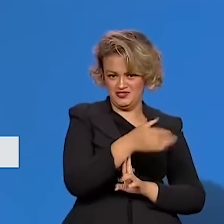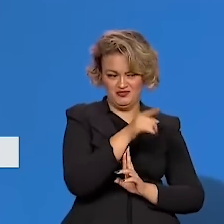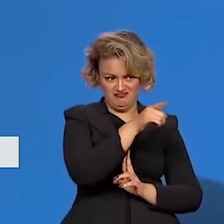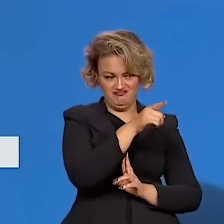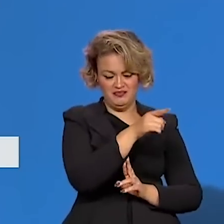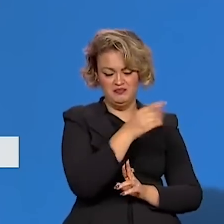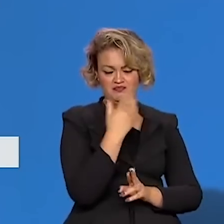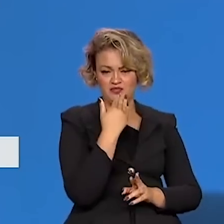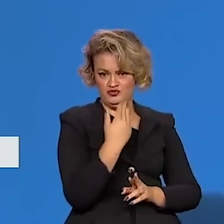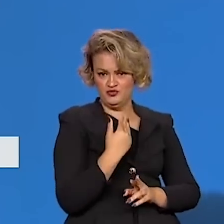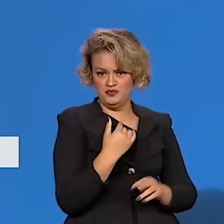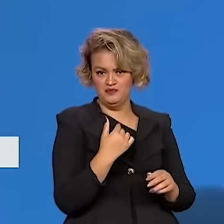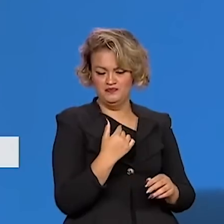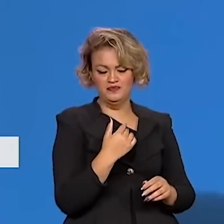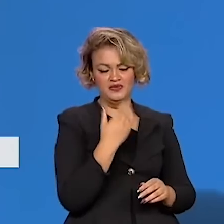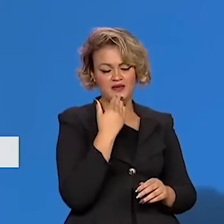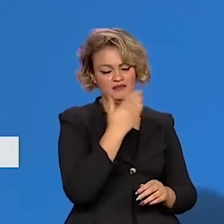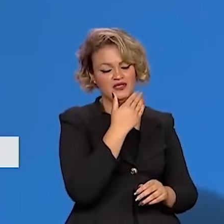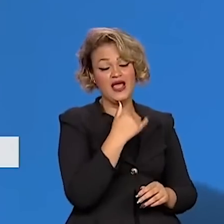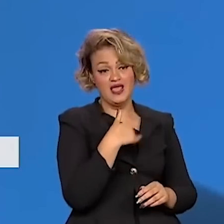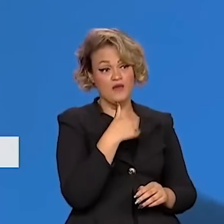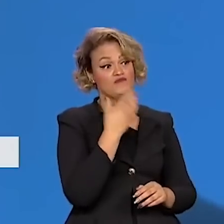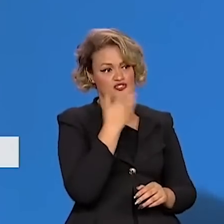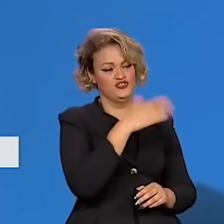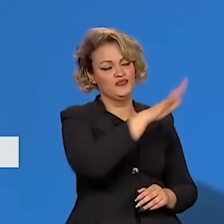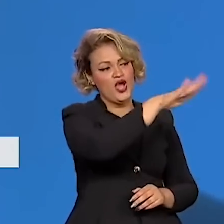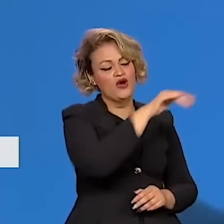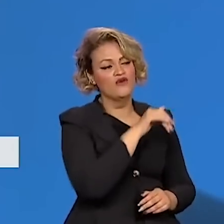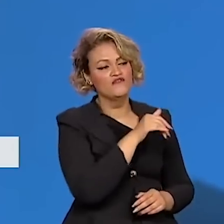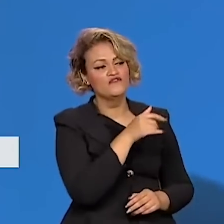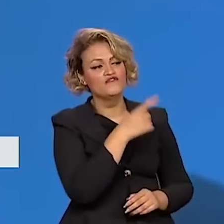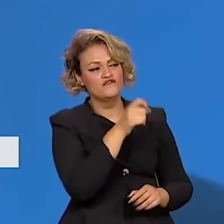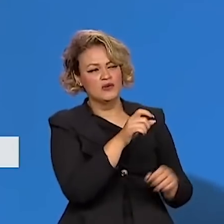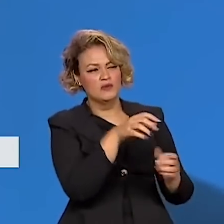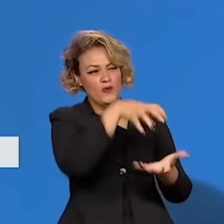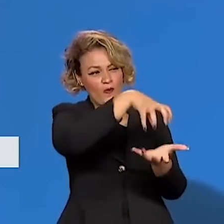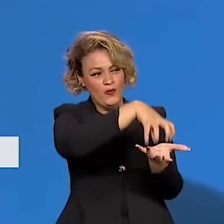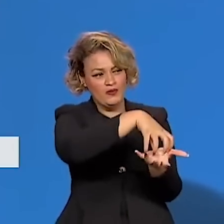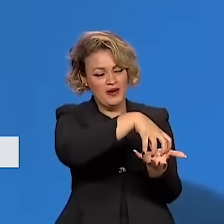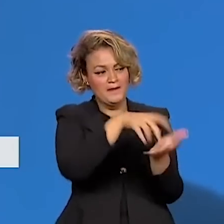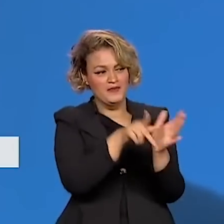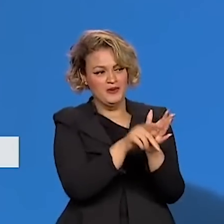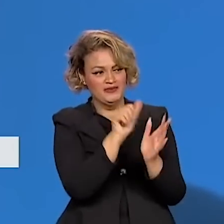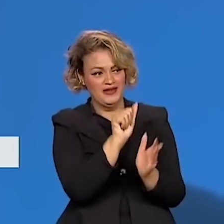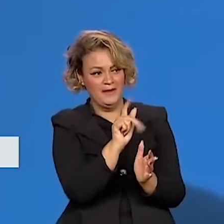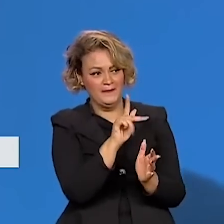eu pedi para o Jorge Viana vamos fazer uma agência da Lisboa